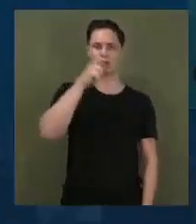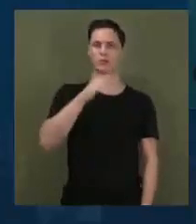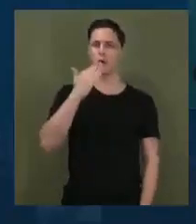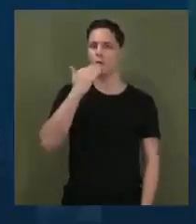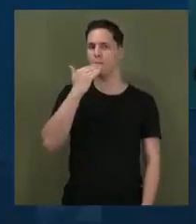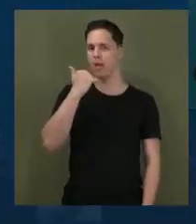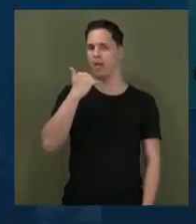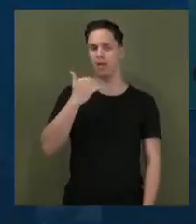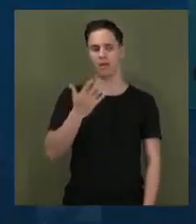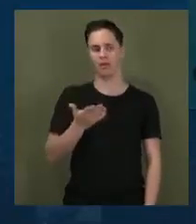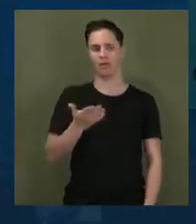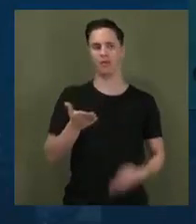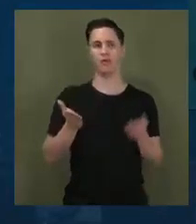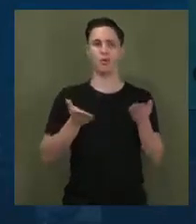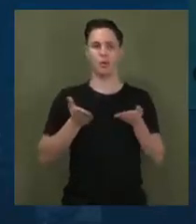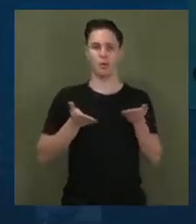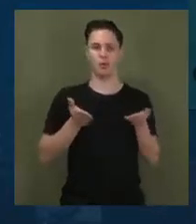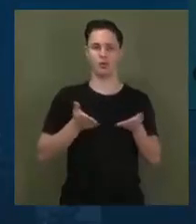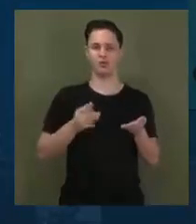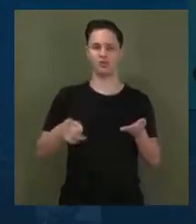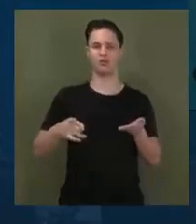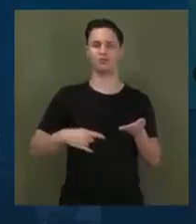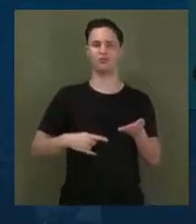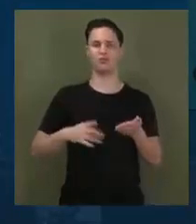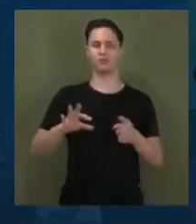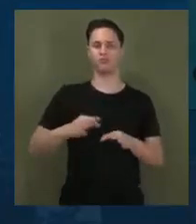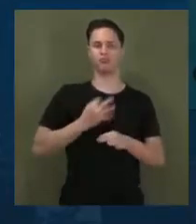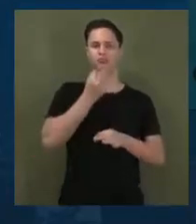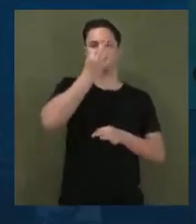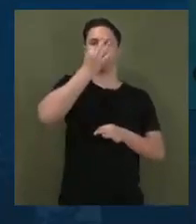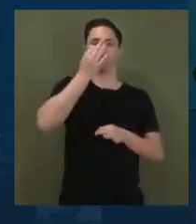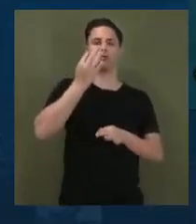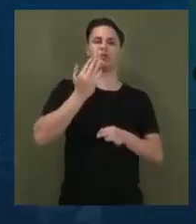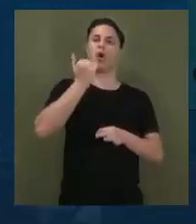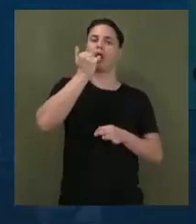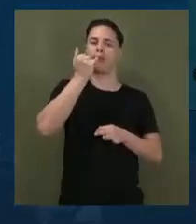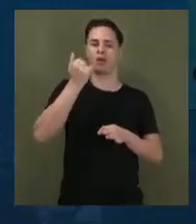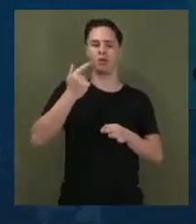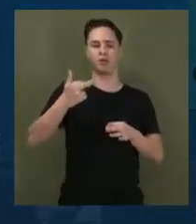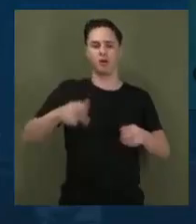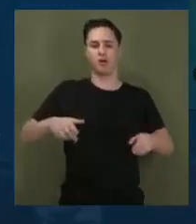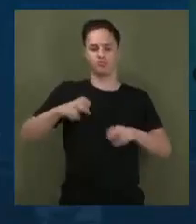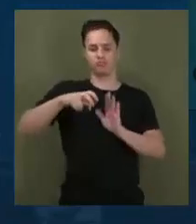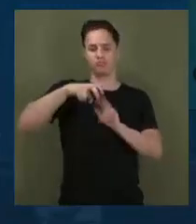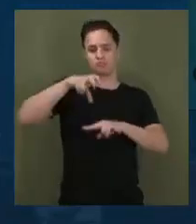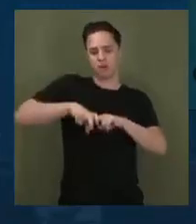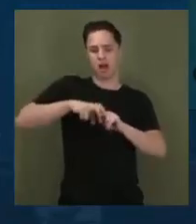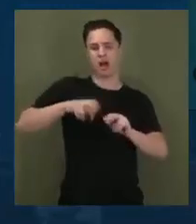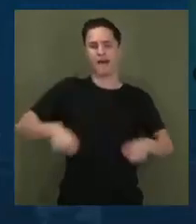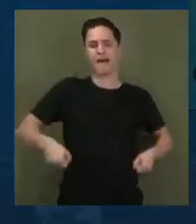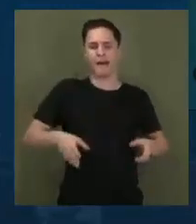alimentar, e hoje está usando sonda e não anda só está na cadeira de roda.